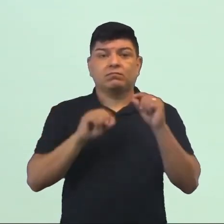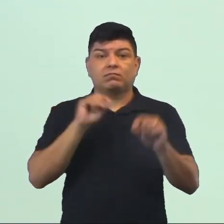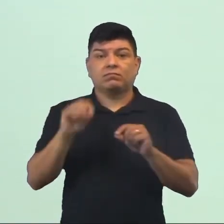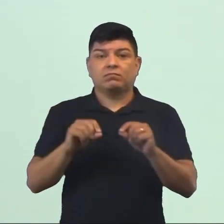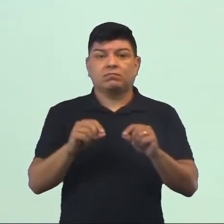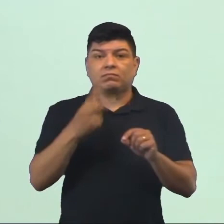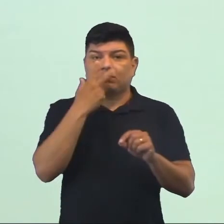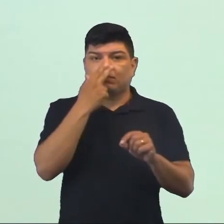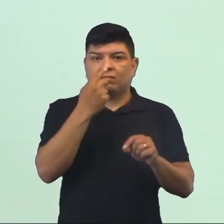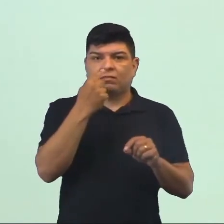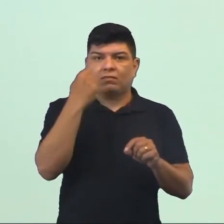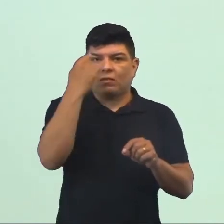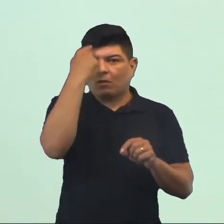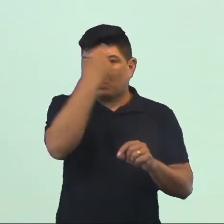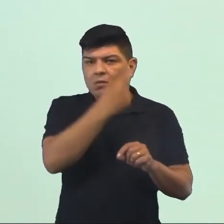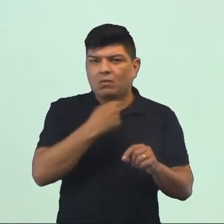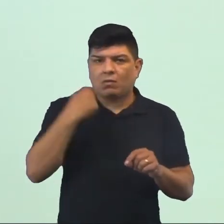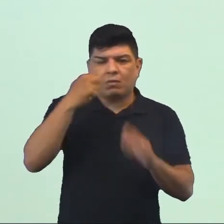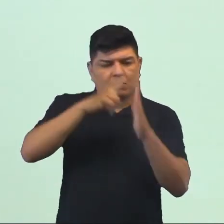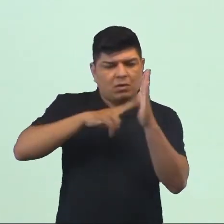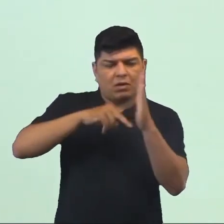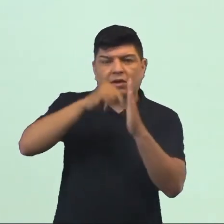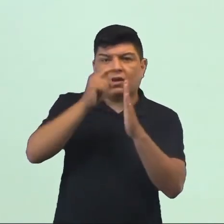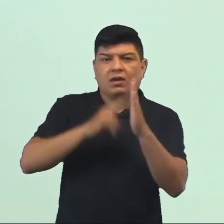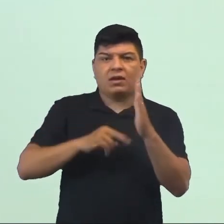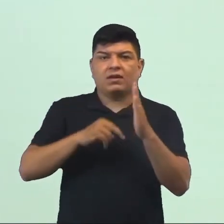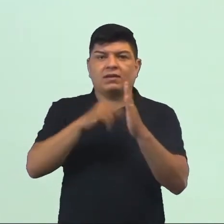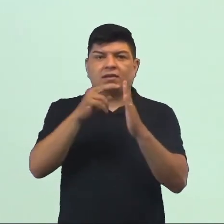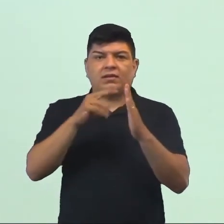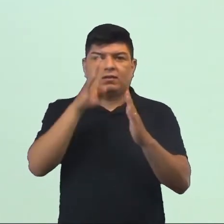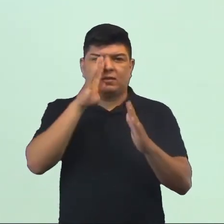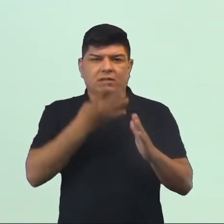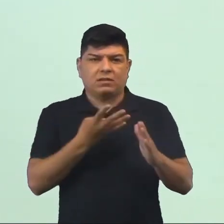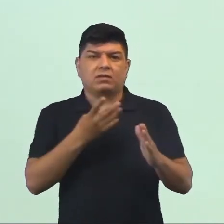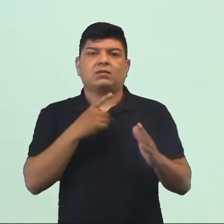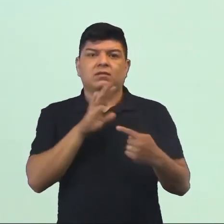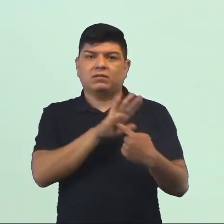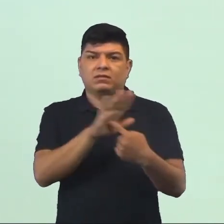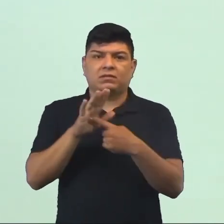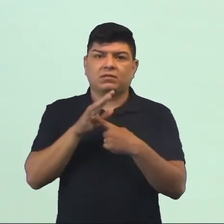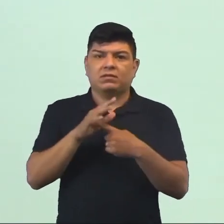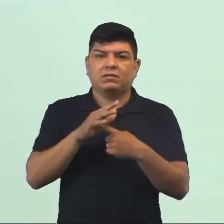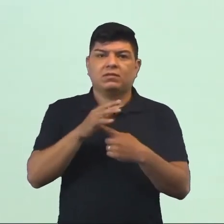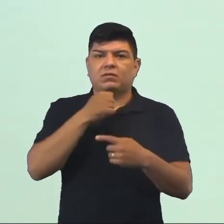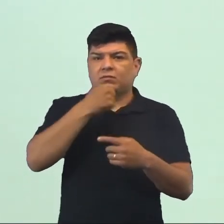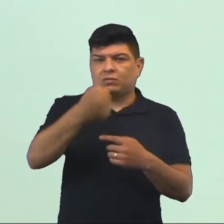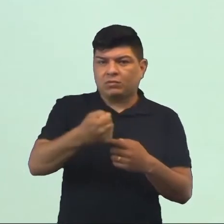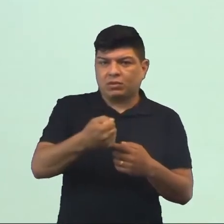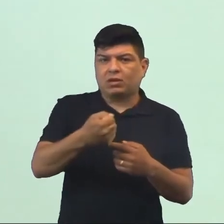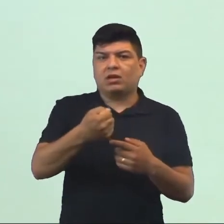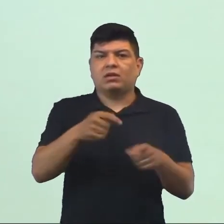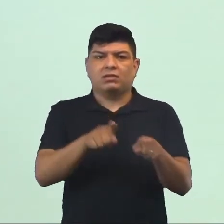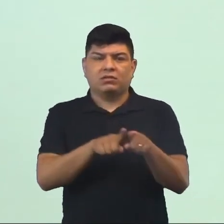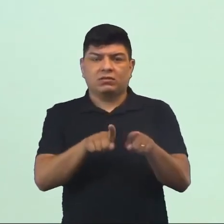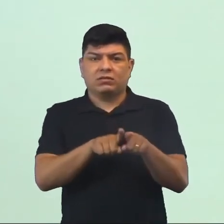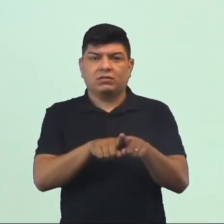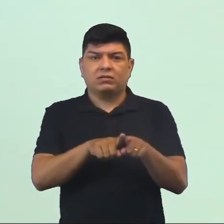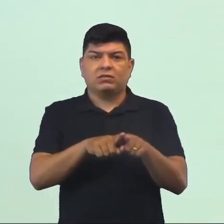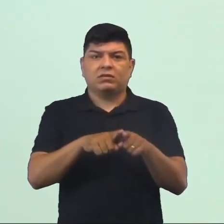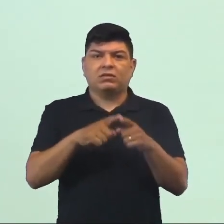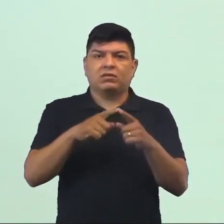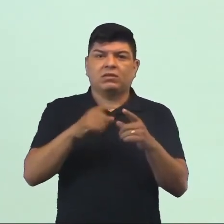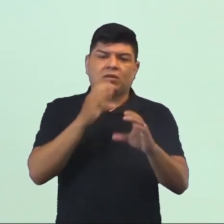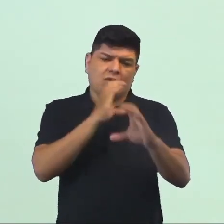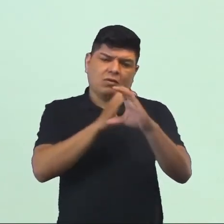caras pintadas. Diante das denúncias, né, expostas em redes nacionais, pelos jornais, redes